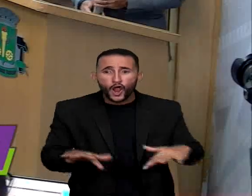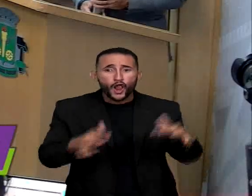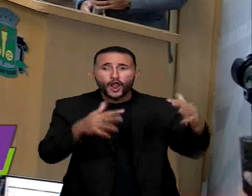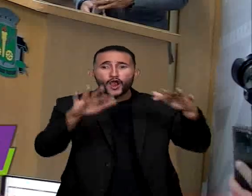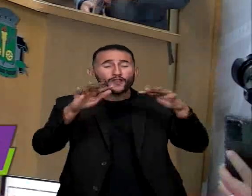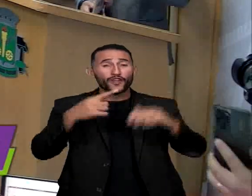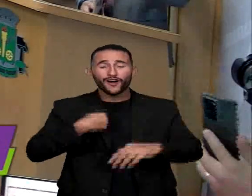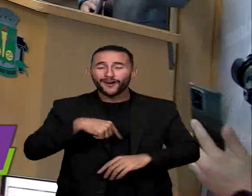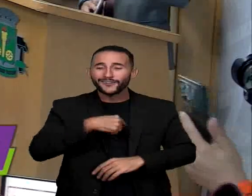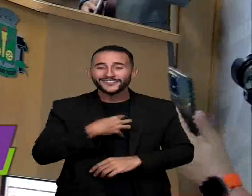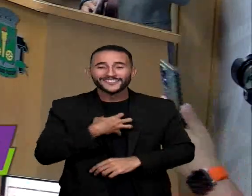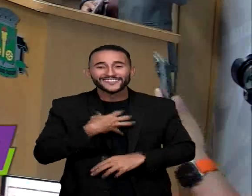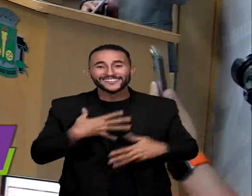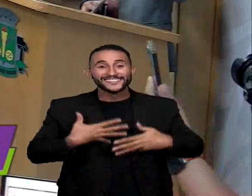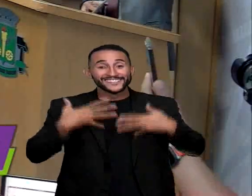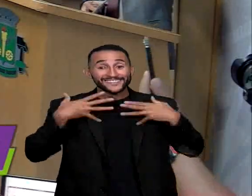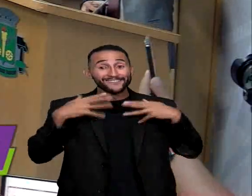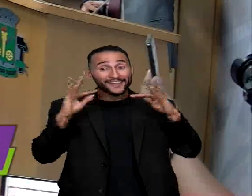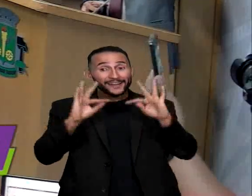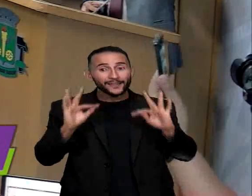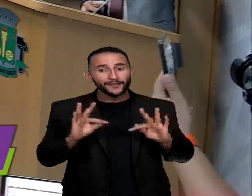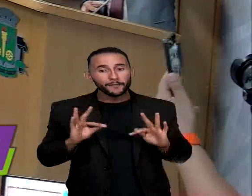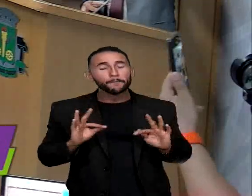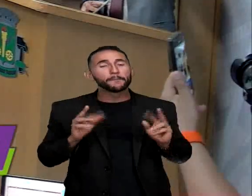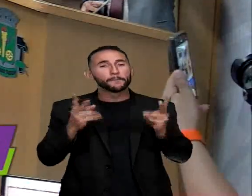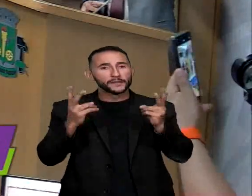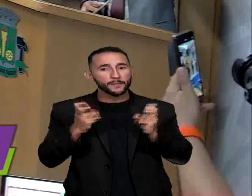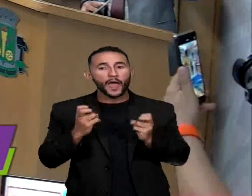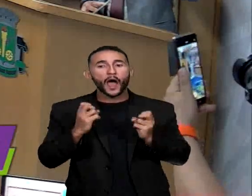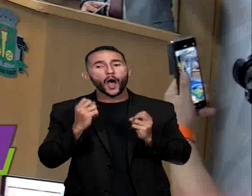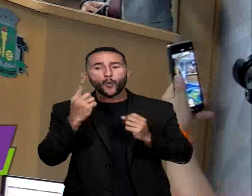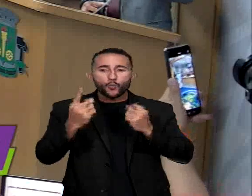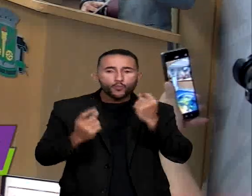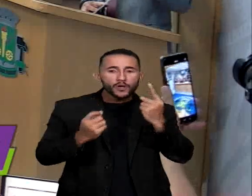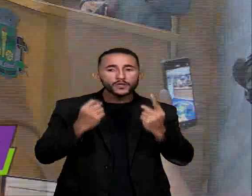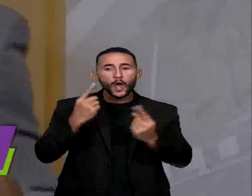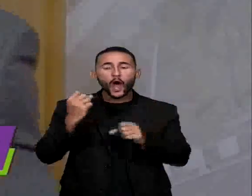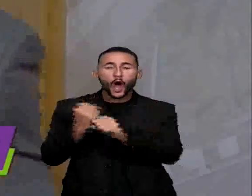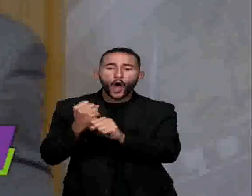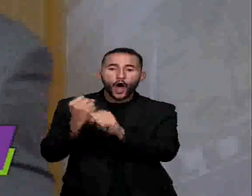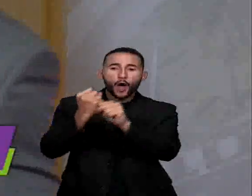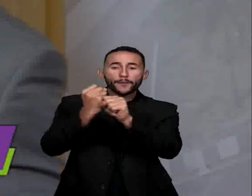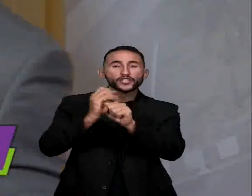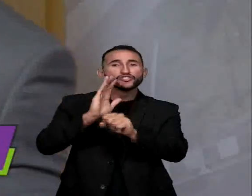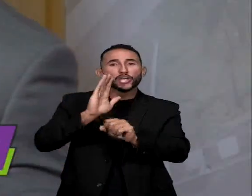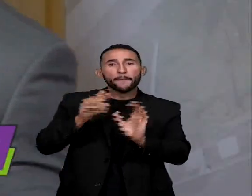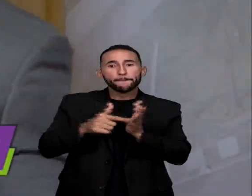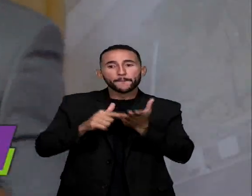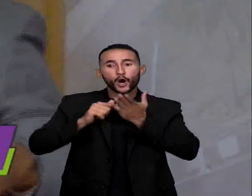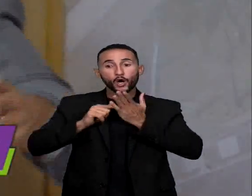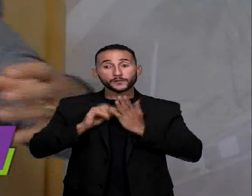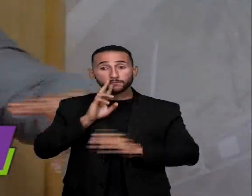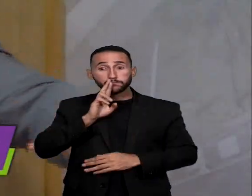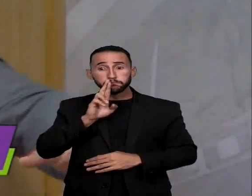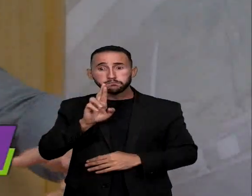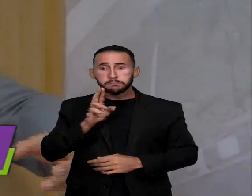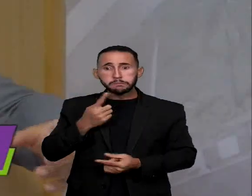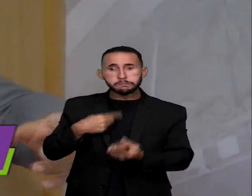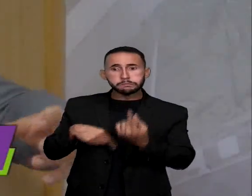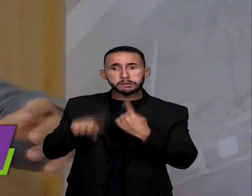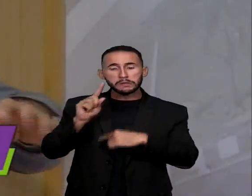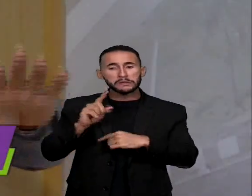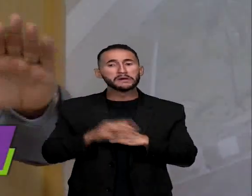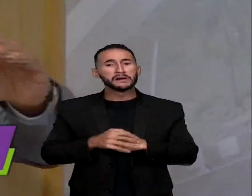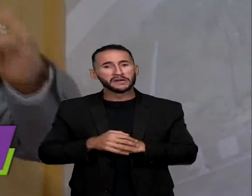muito contente em ver que algumas obras de infraestrutura começam a dar excelentes resultados e outras